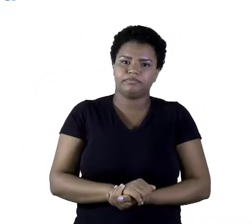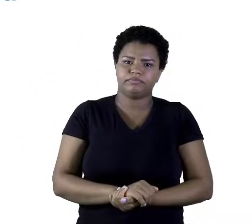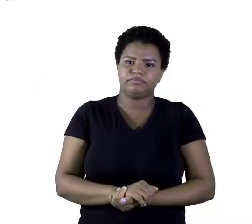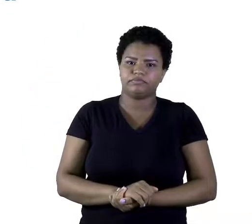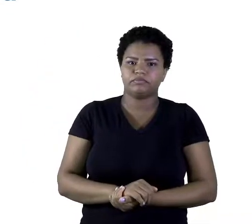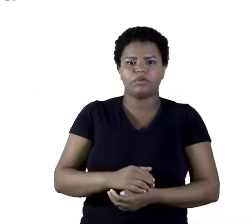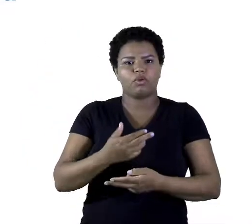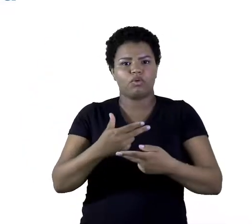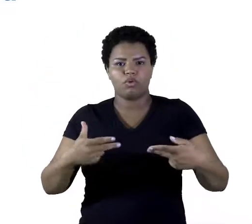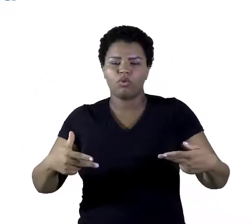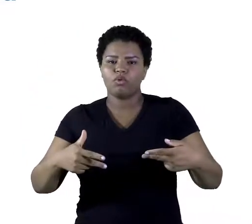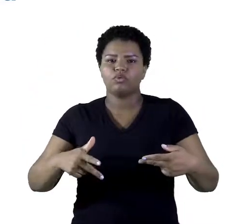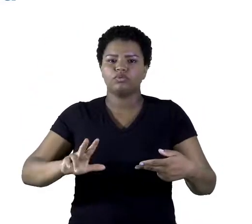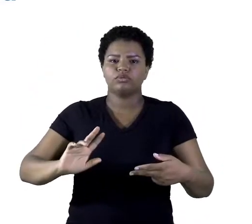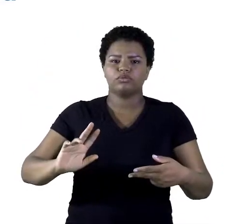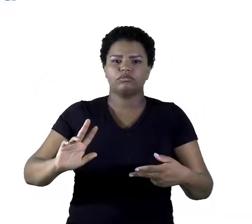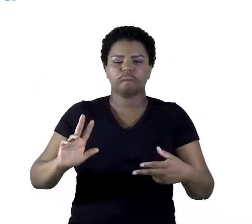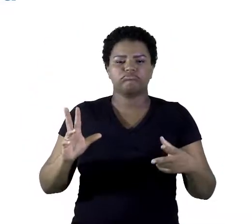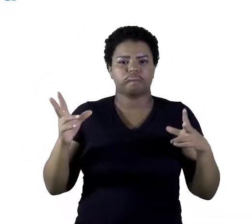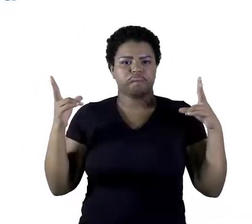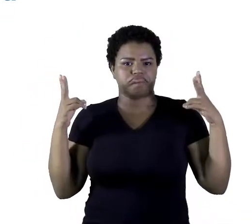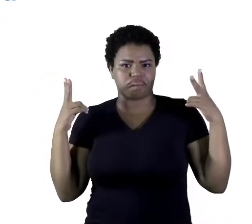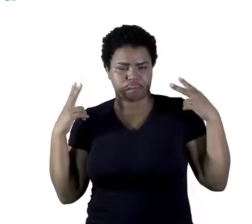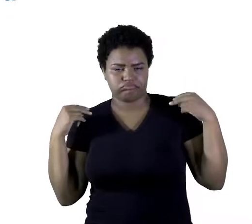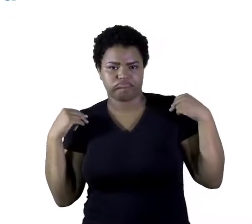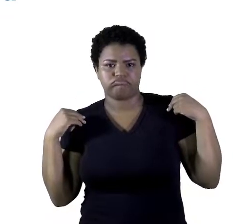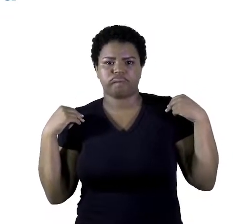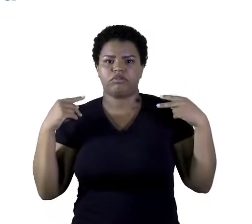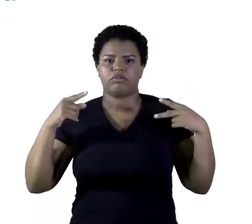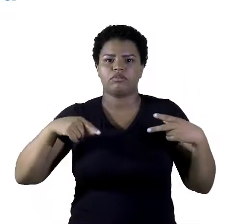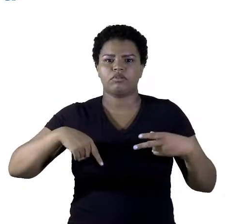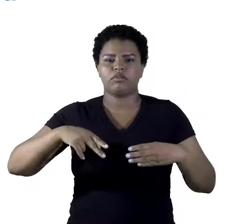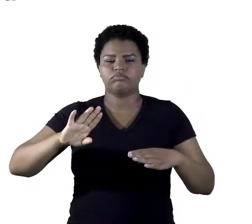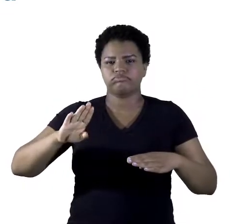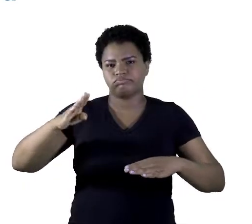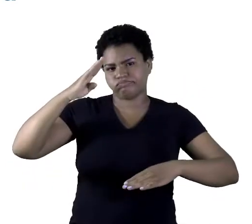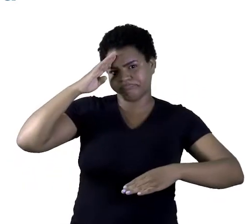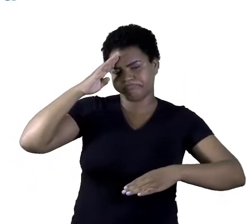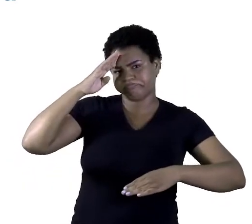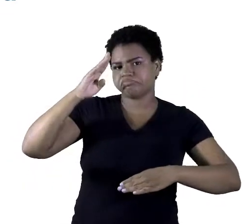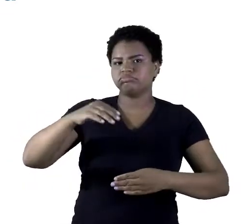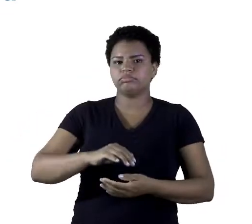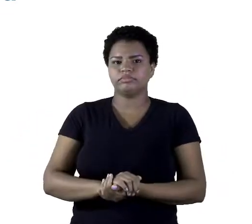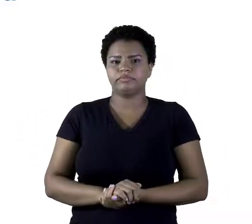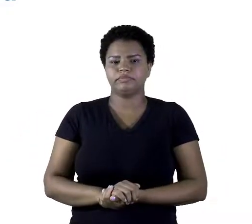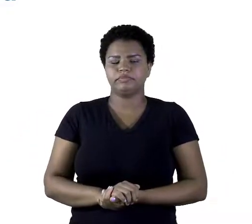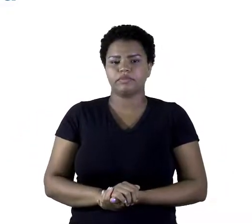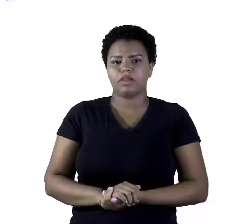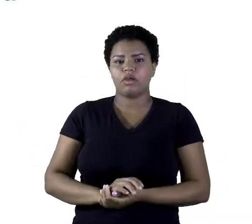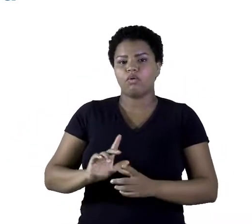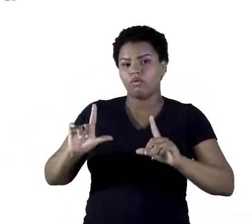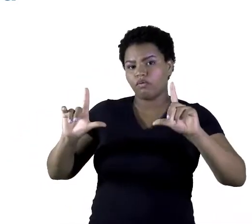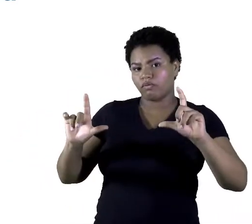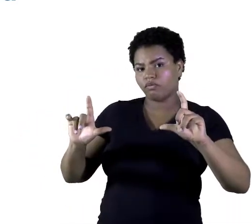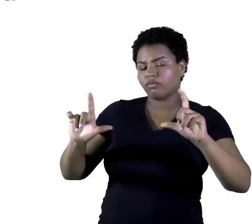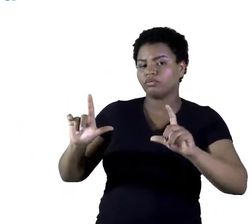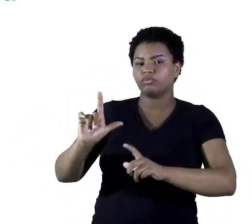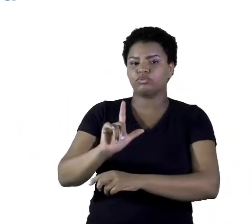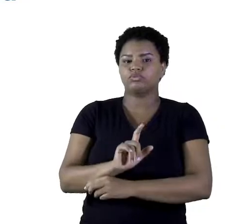marinha, cordas, redes, o retrato velado do capitão Bonança,